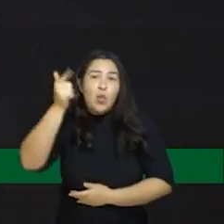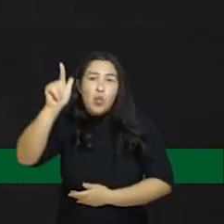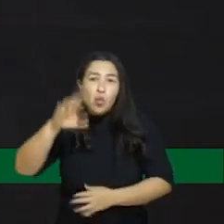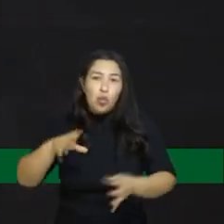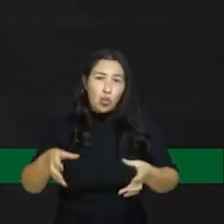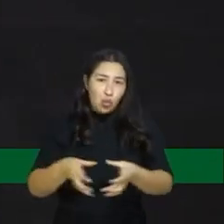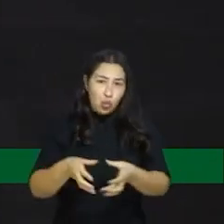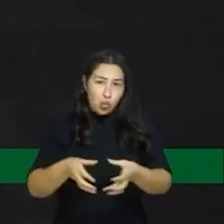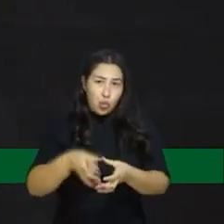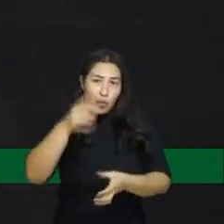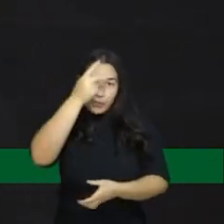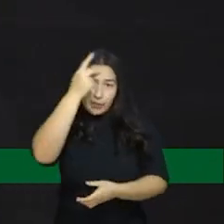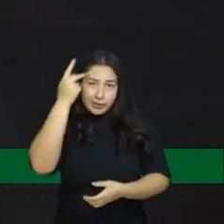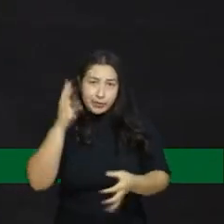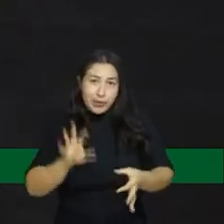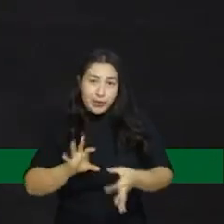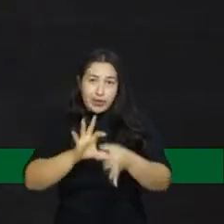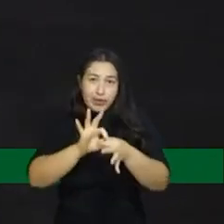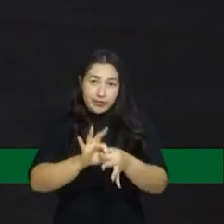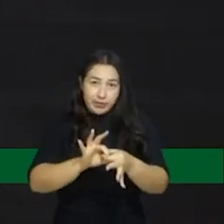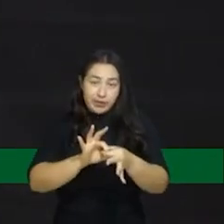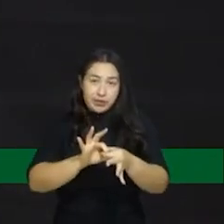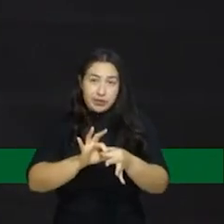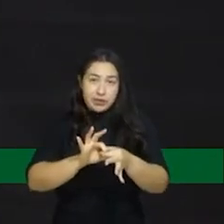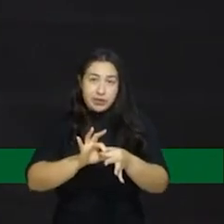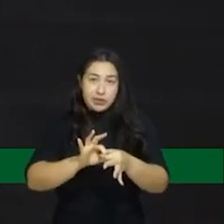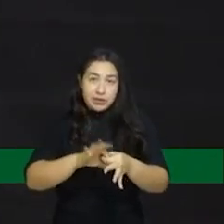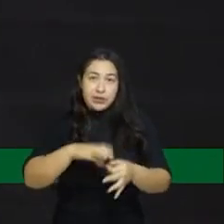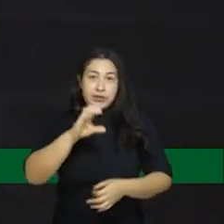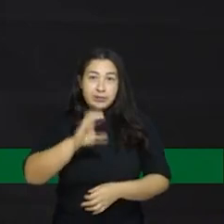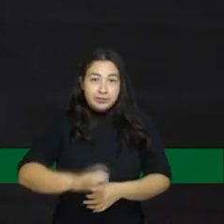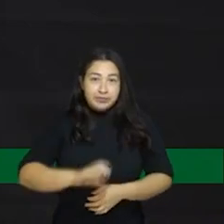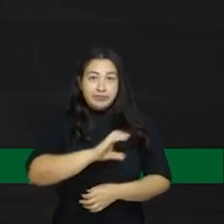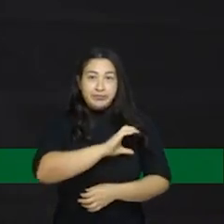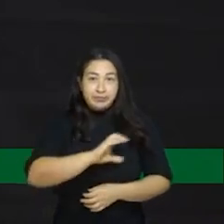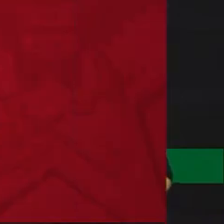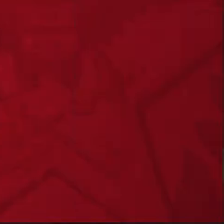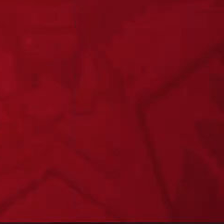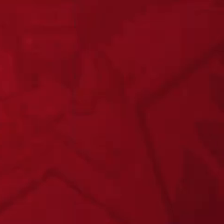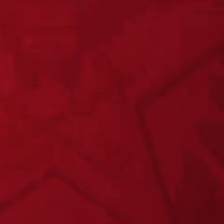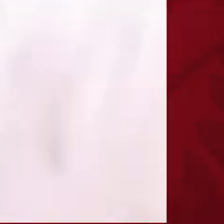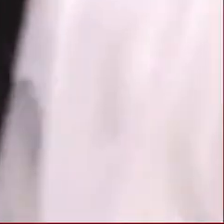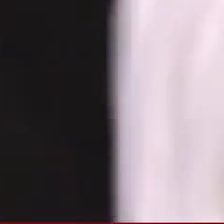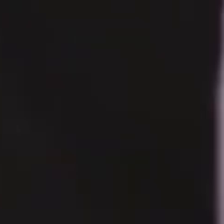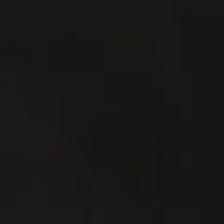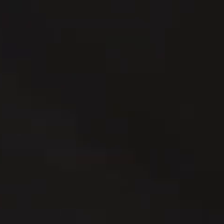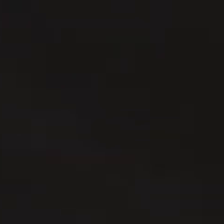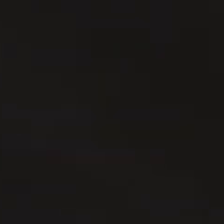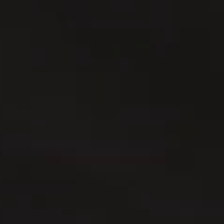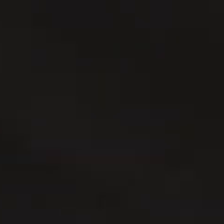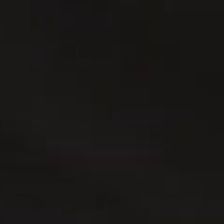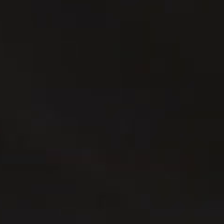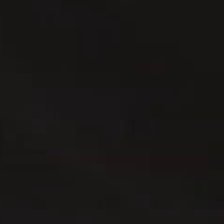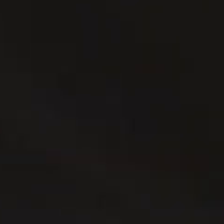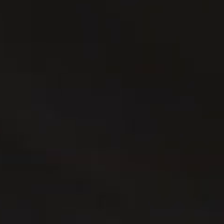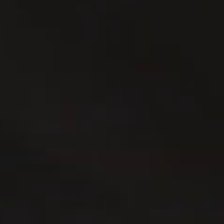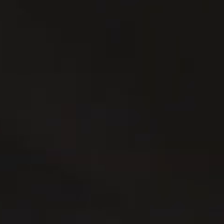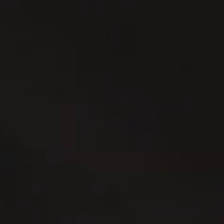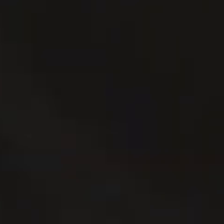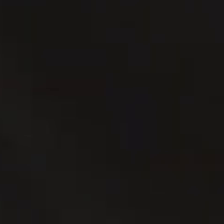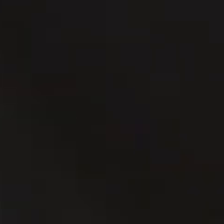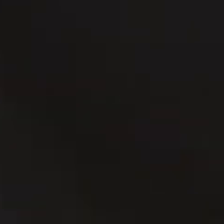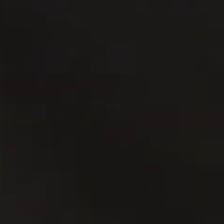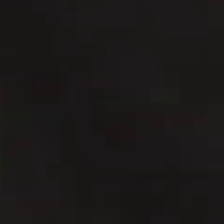entidades que têm vínculos com a Igreja Católica e que se apoiam também no trabalho desenvolvido pela ADPROS. A Associação de Joinville e Região,